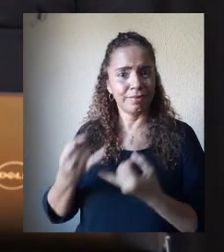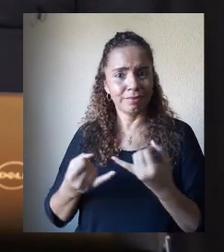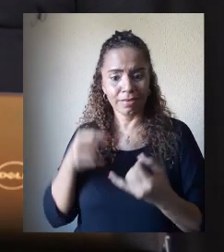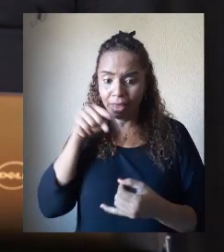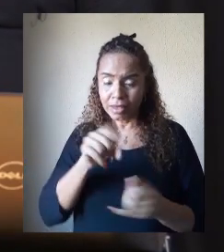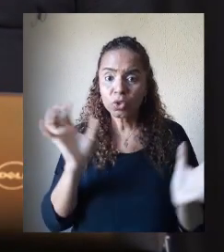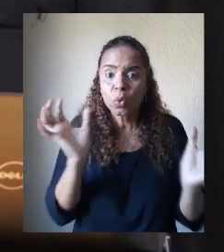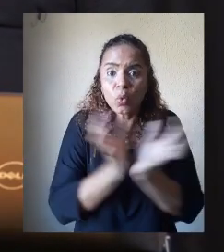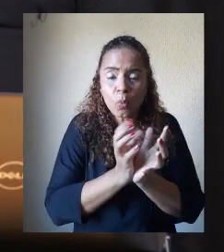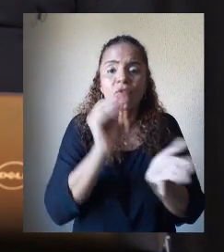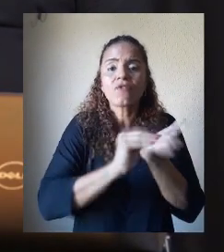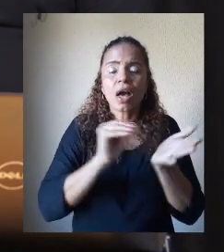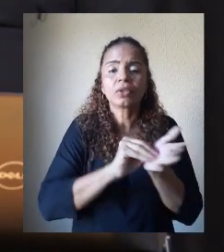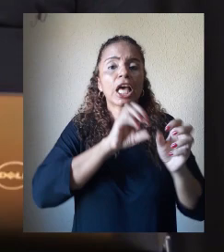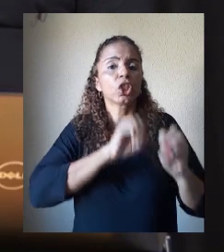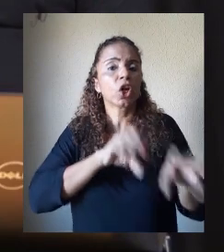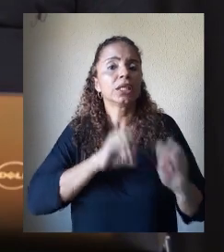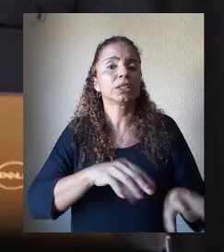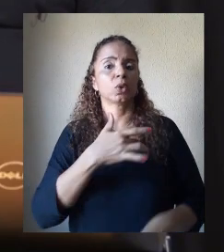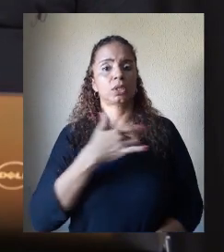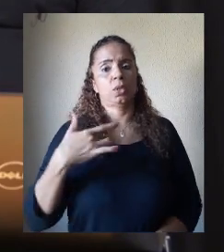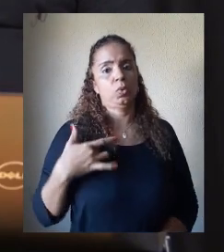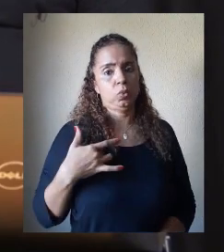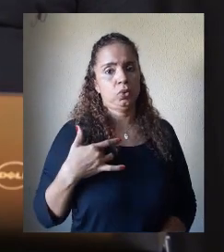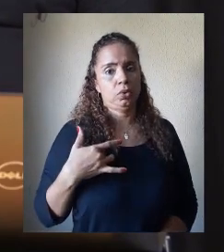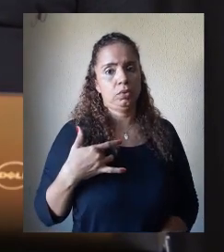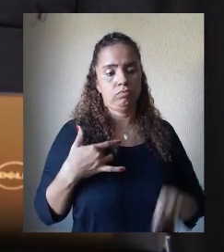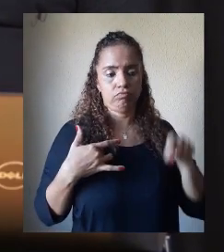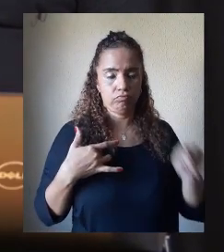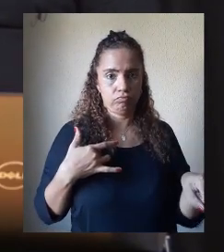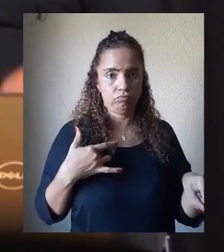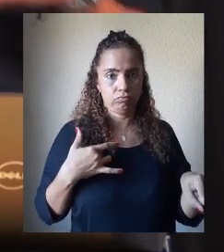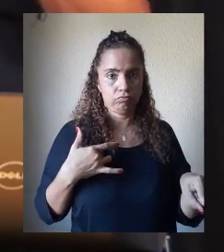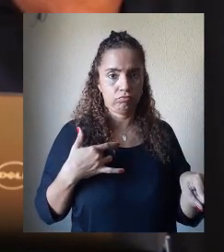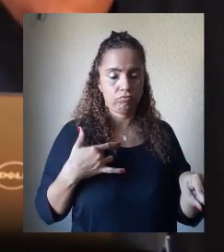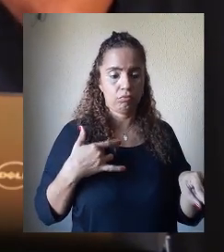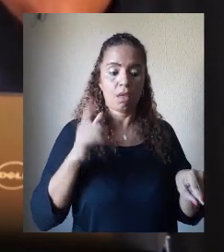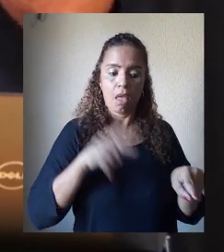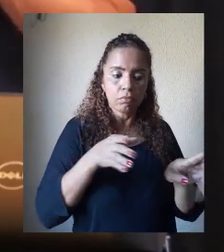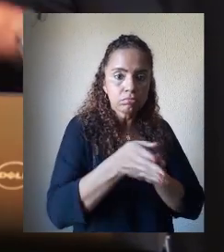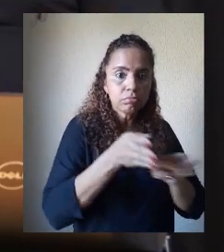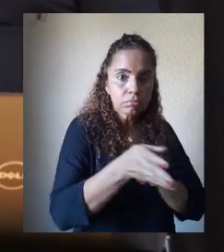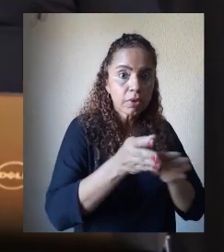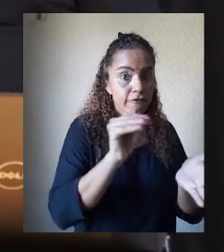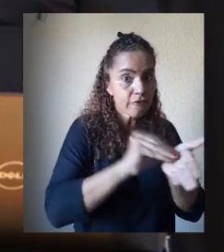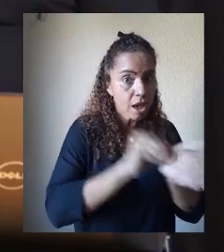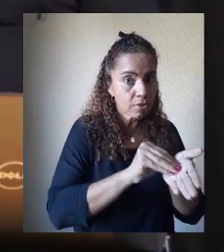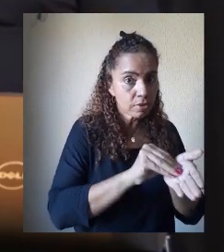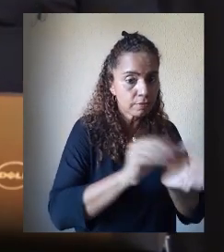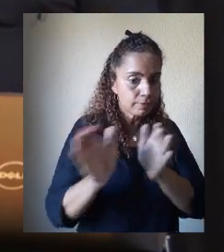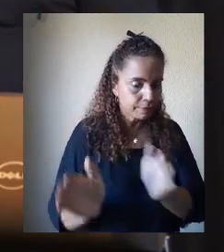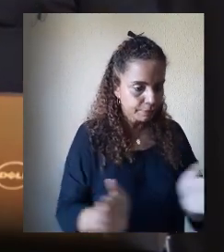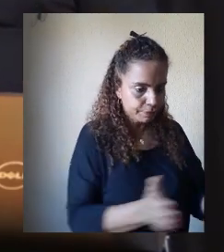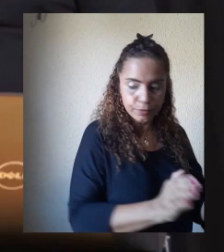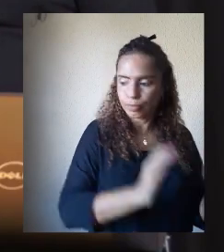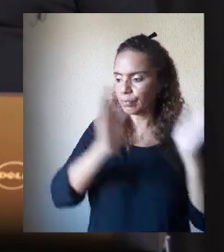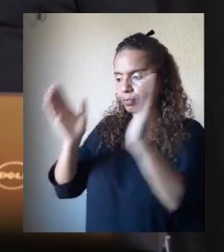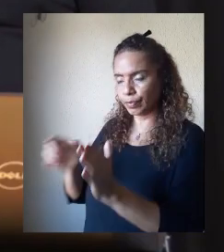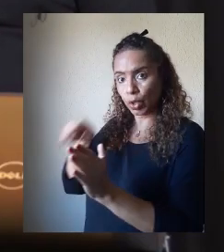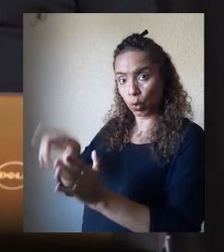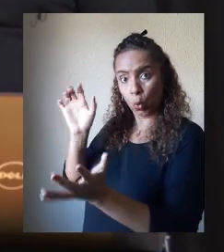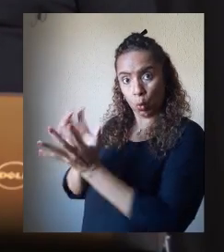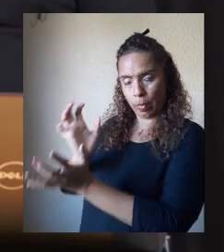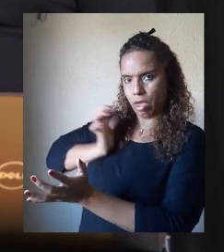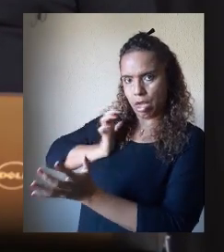falta educação em saúde, para esse pessoal falta educação do ponto de vista de ter que descer do pedestal,